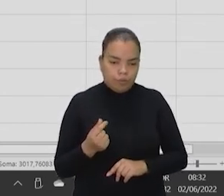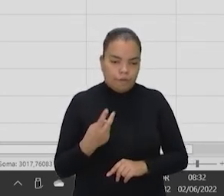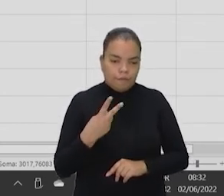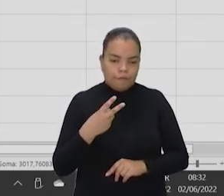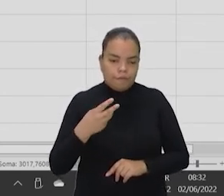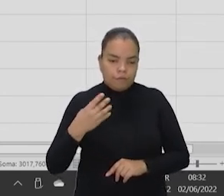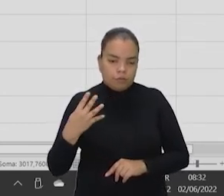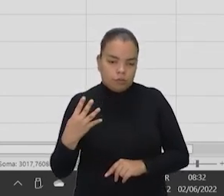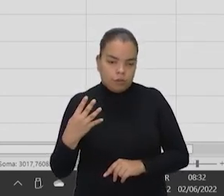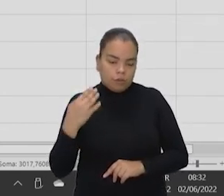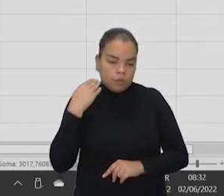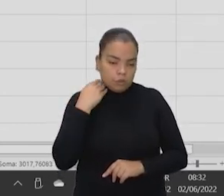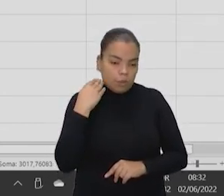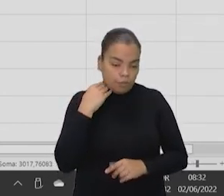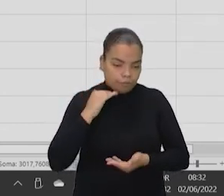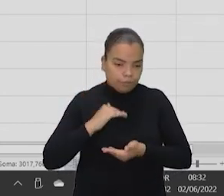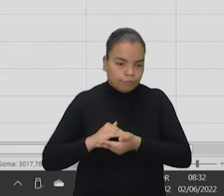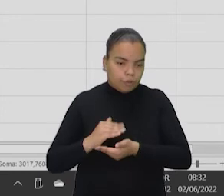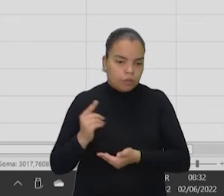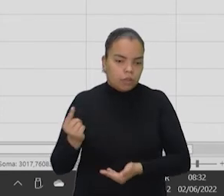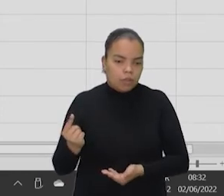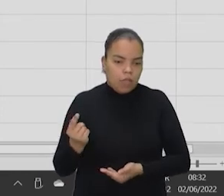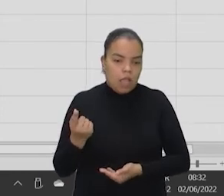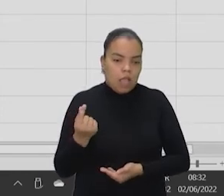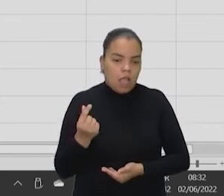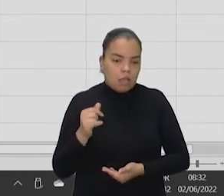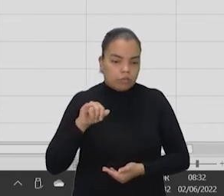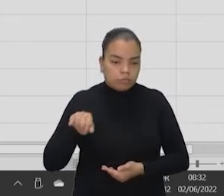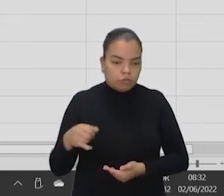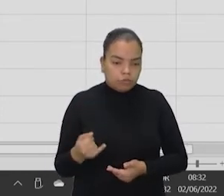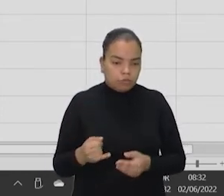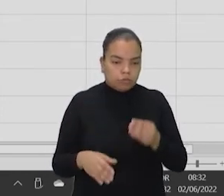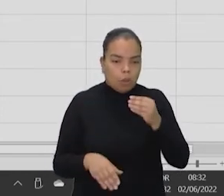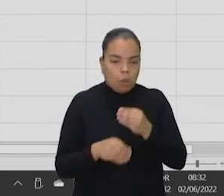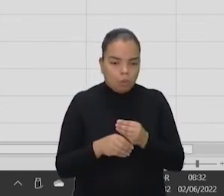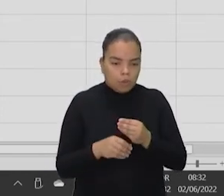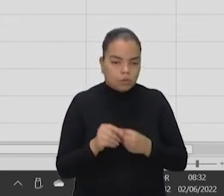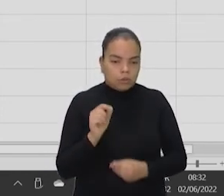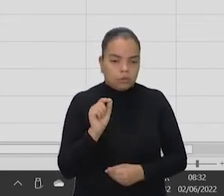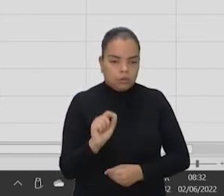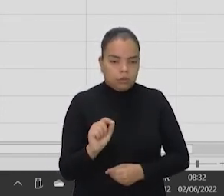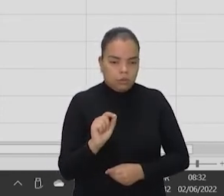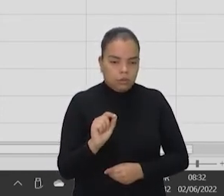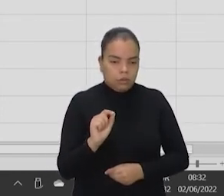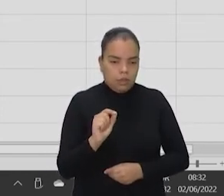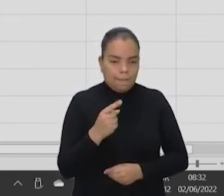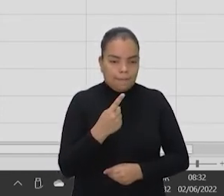aí no banco, a juros composto, você ia receber de volta aí R$